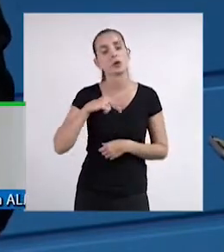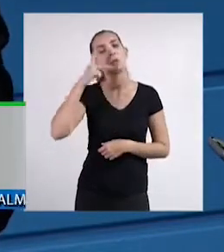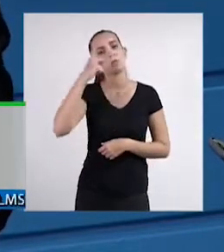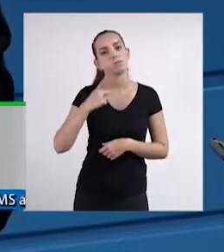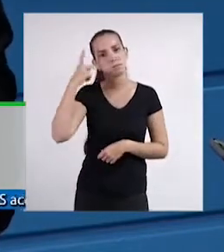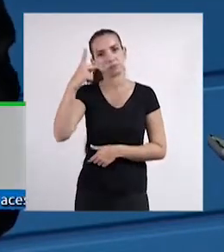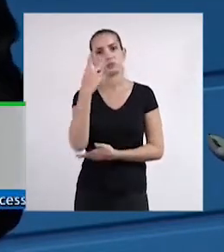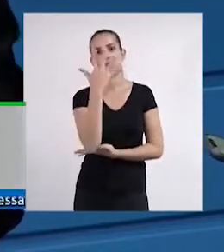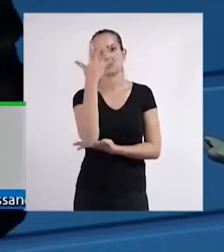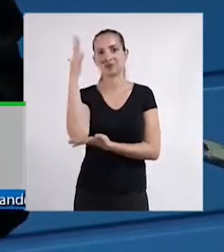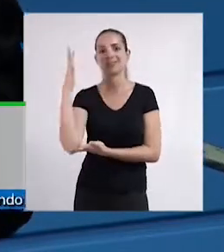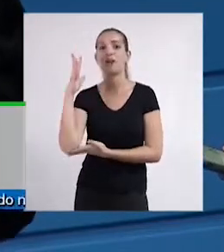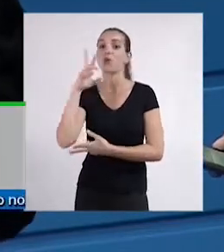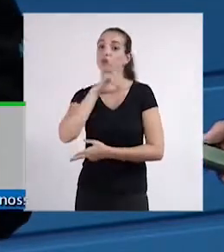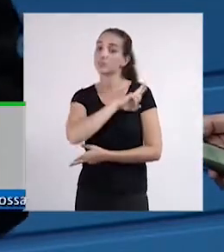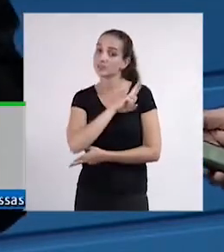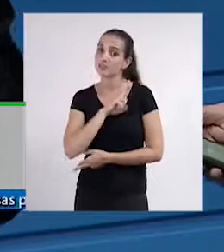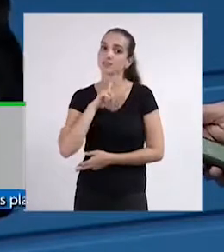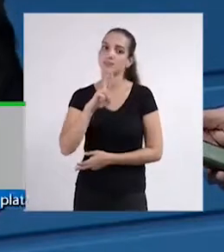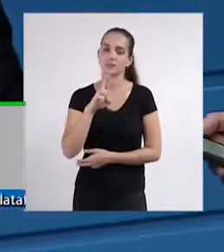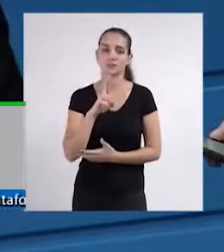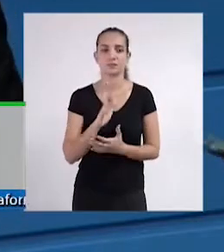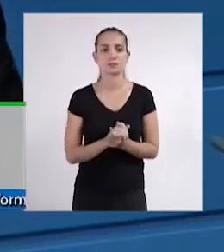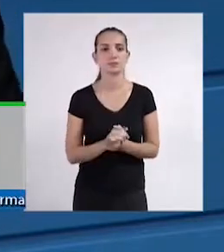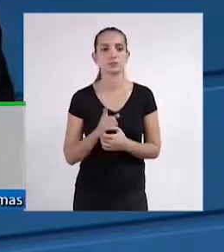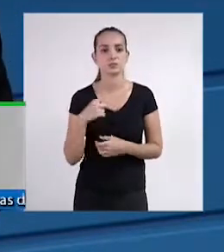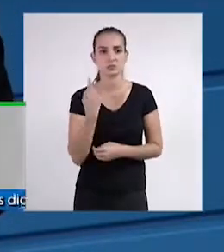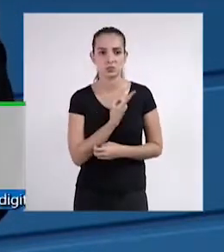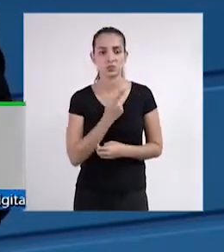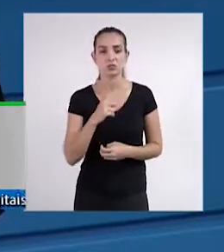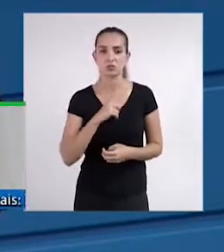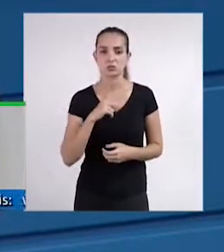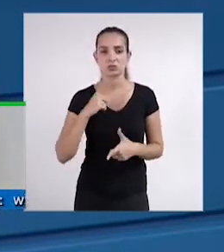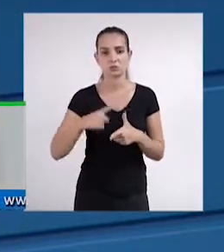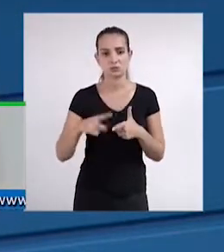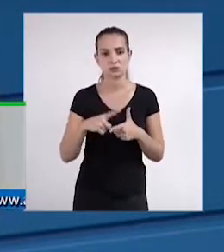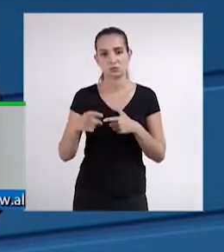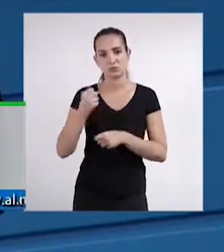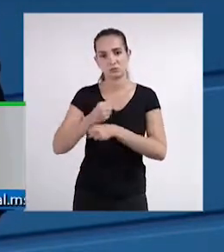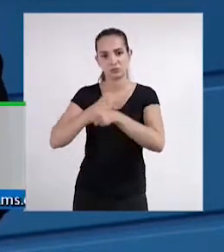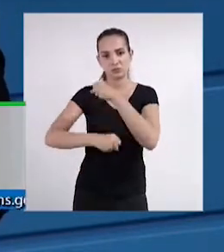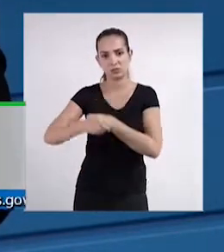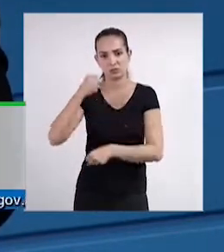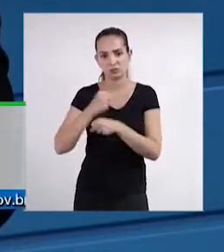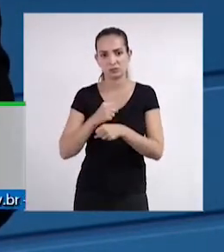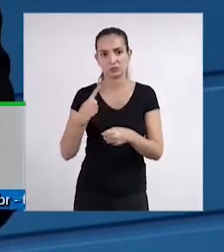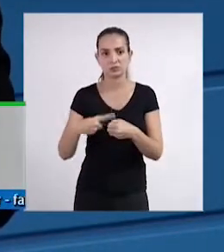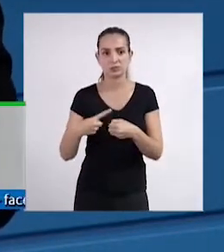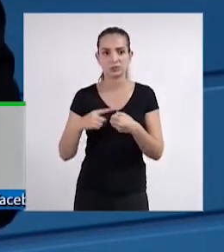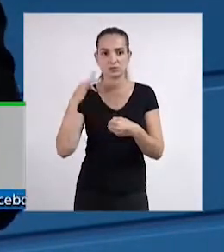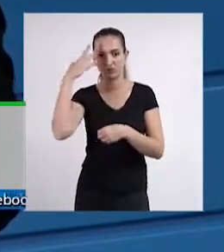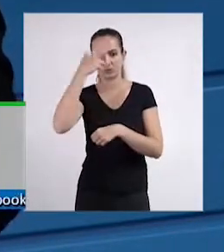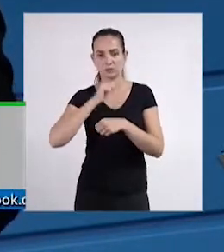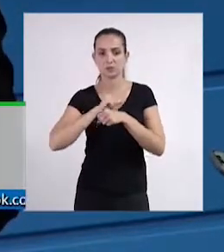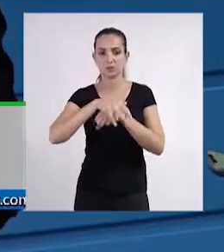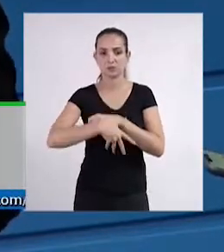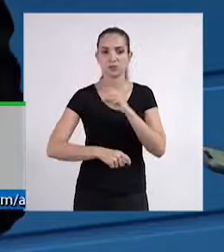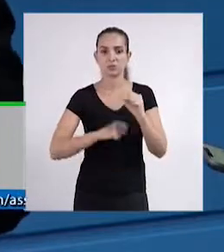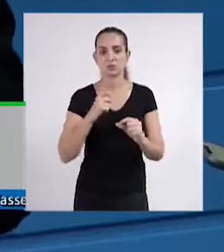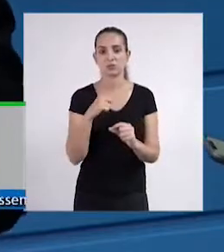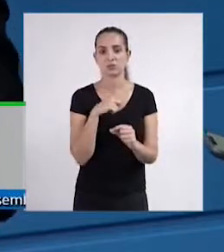ambiental séria, né? Nós tivemos problema ano passado, ali em Bonito, no Rio, que era